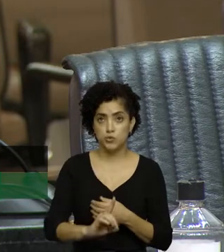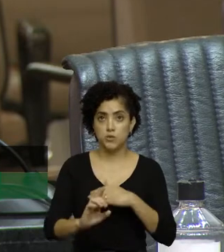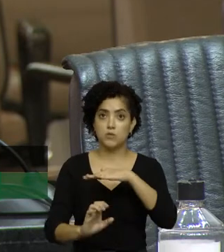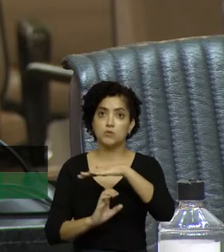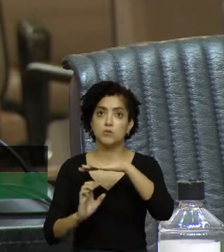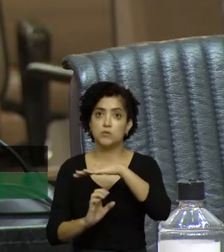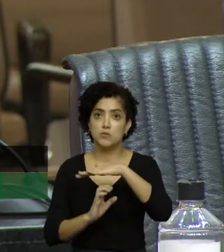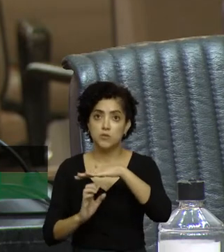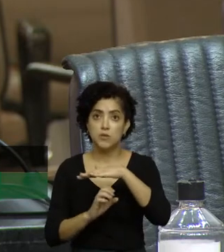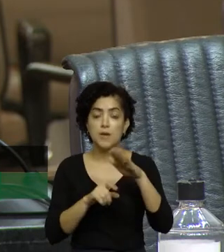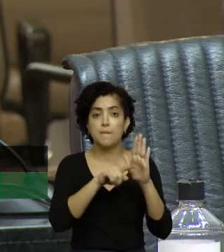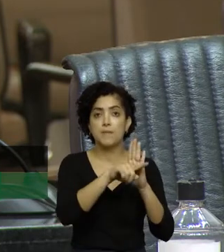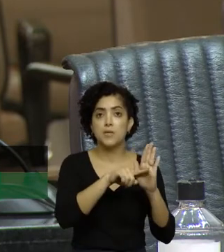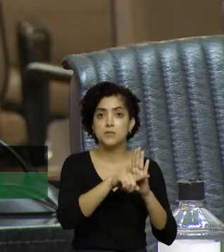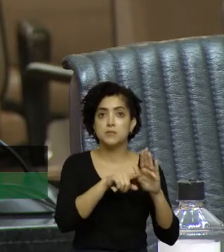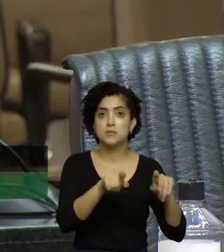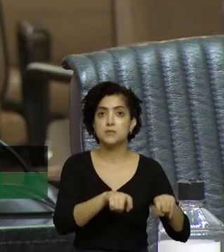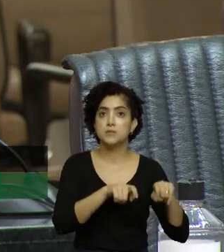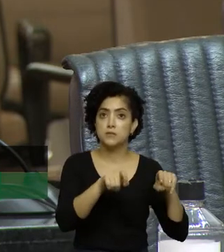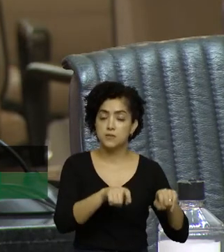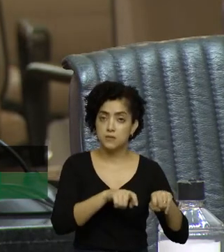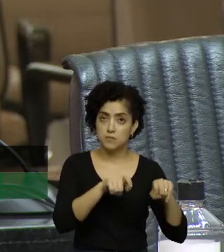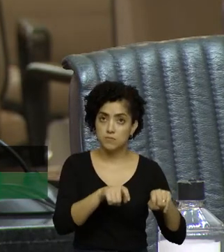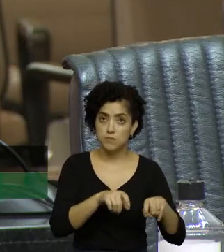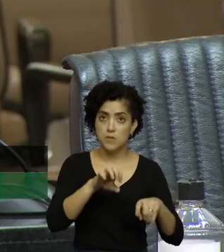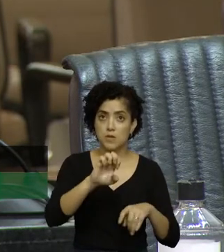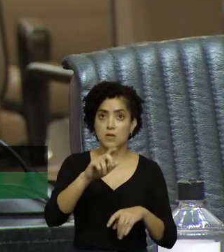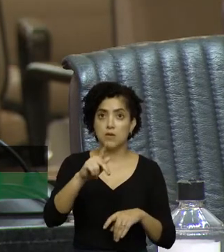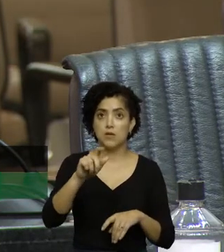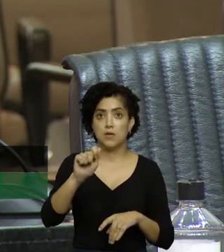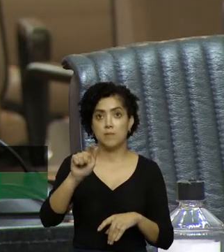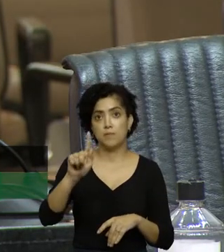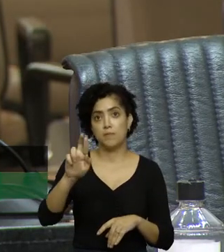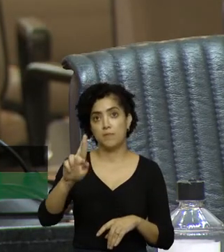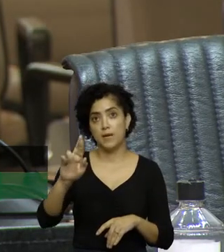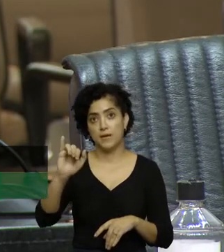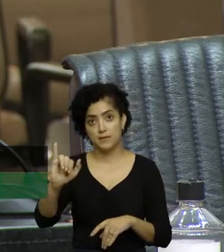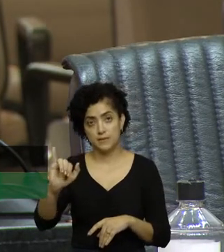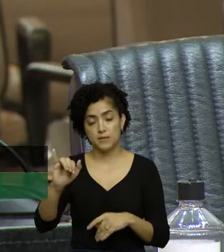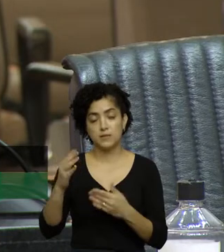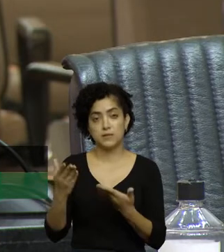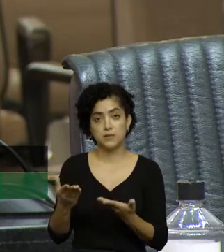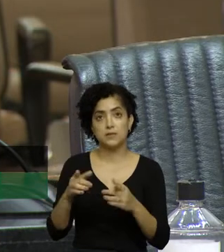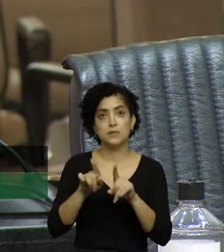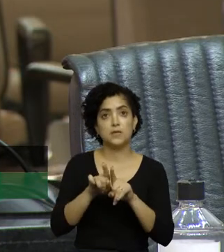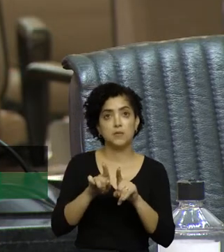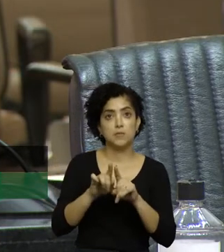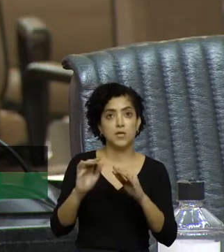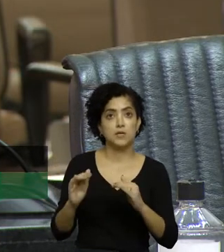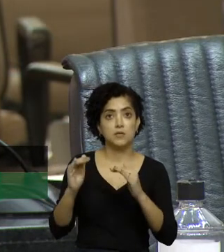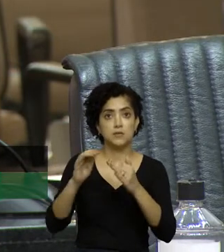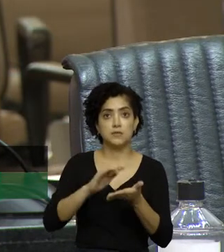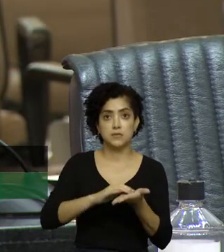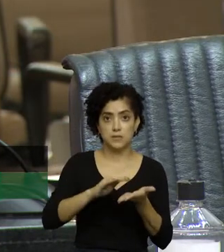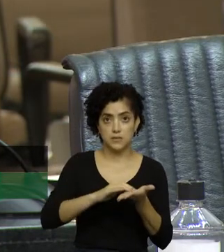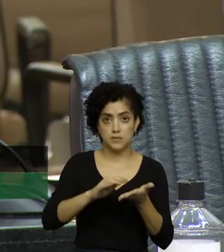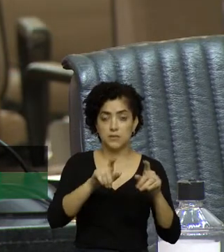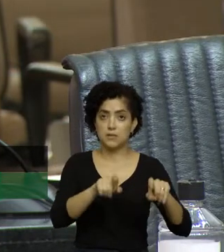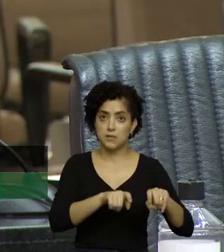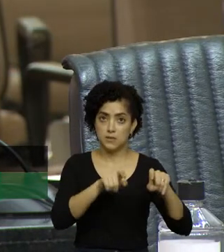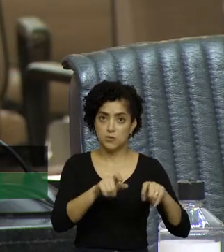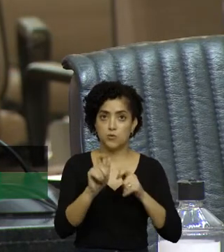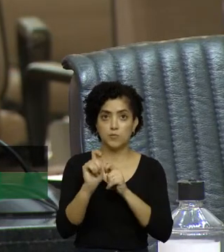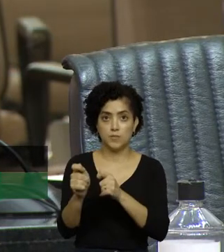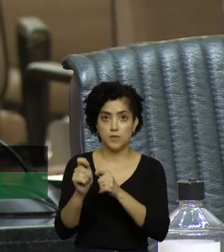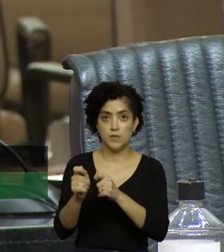Pesquisas Agropecuária de Extensão Rural de Santa Catarina, EPAG, Giovanni Canola Teixeira, bem como o excelentíssimo senhor secretário de Estado da Agricultura e da Pesca, Ricardo